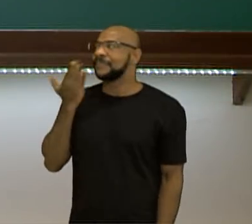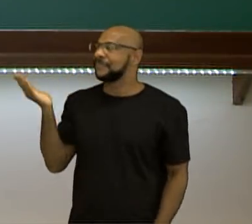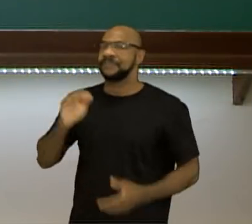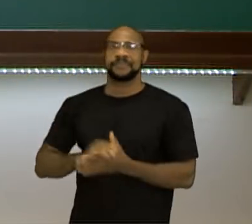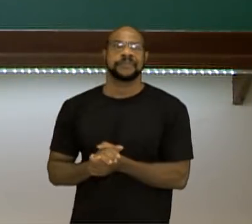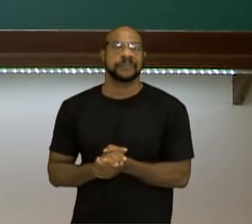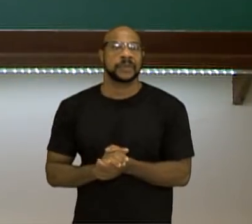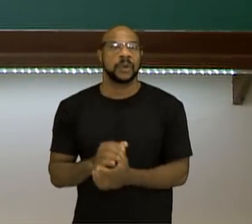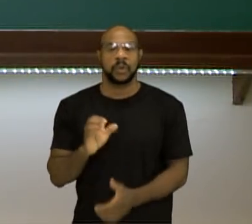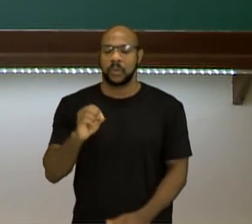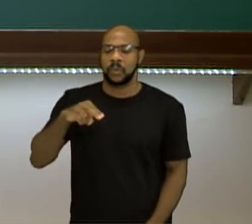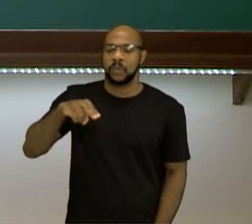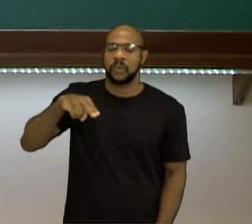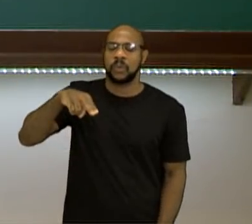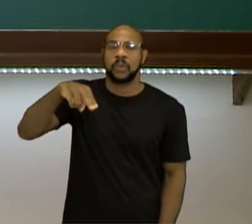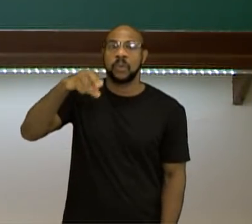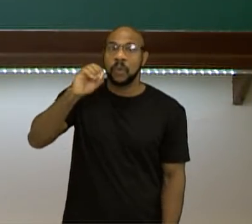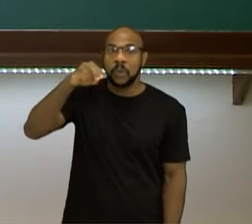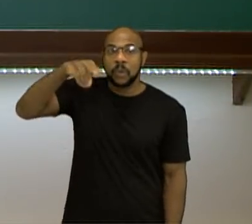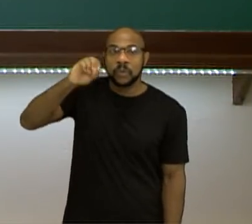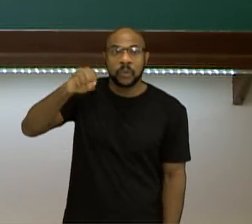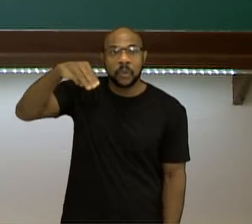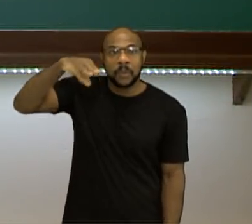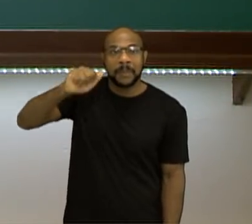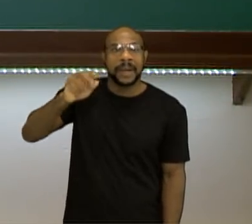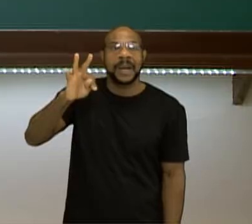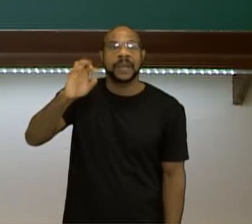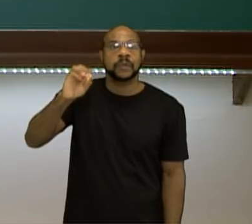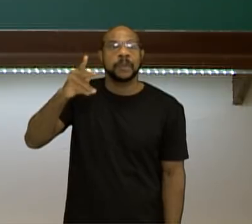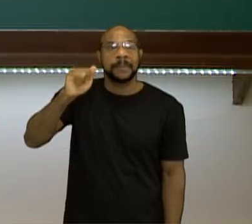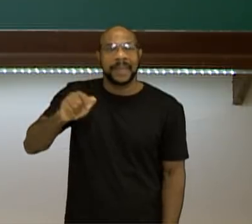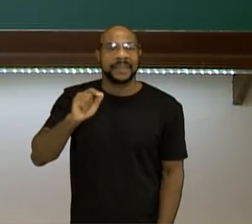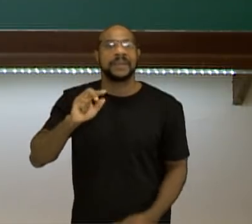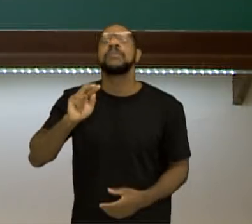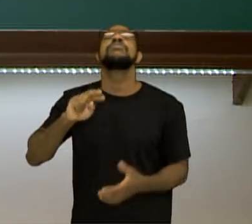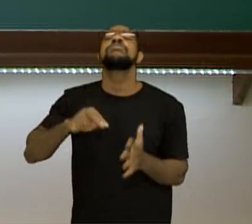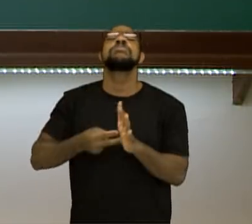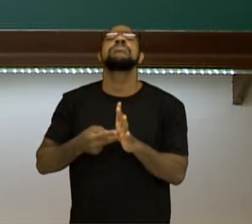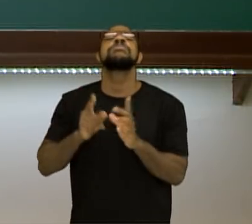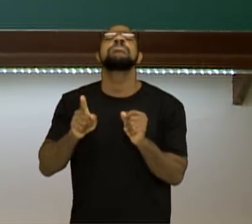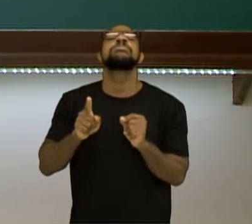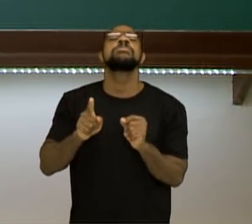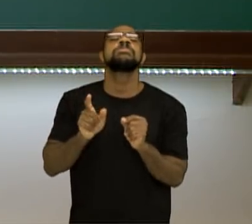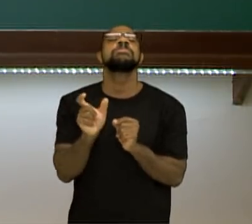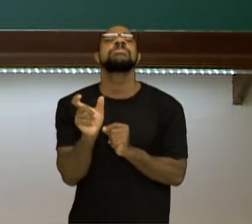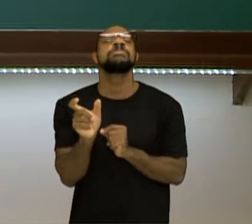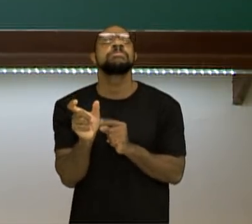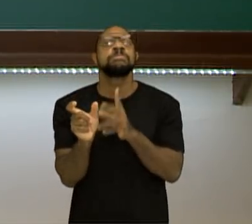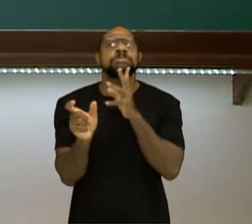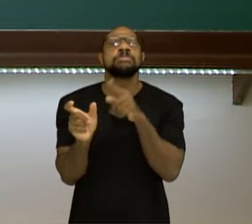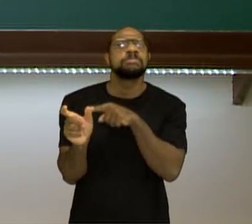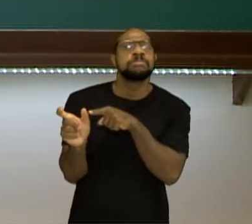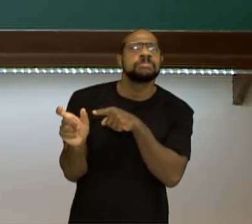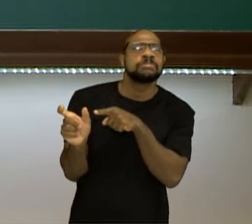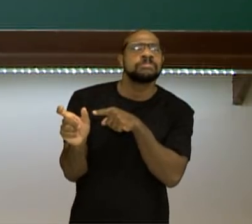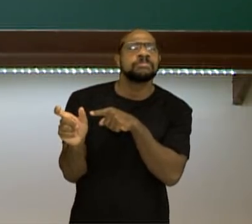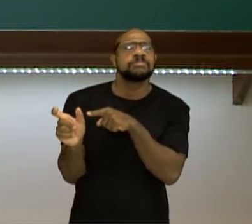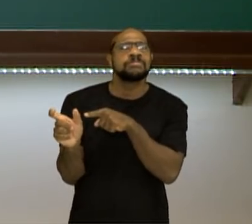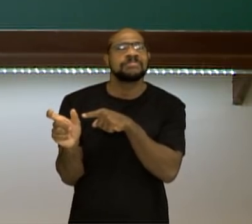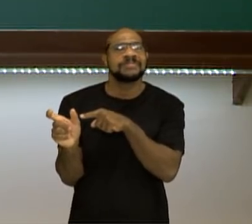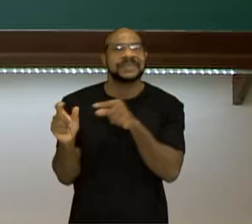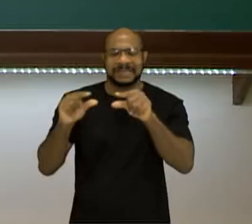Onomatopeias, já ouviu falar desse termo? Sabe o que significa? Então, onomatopeia, essa